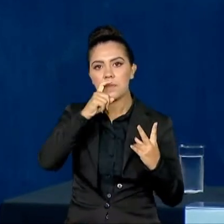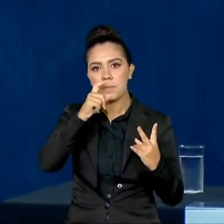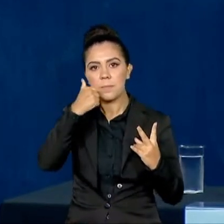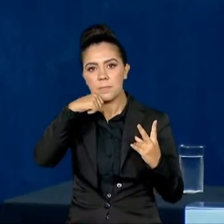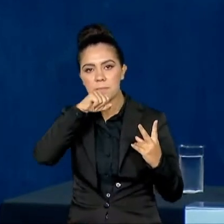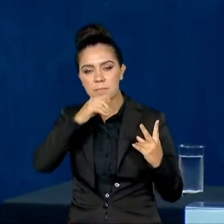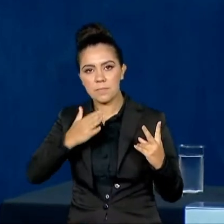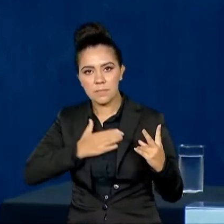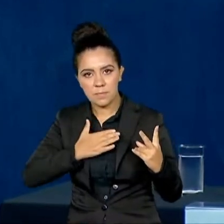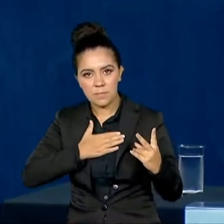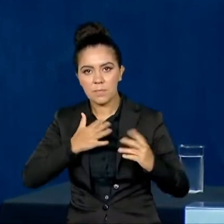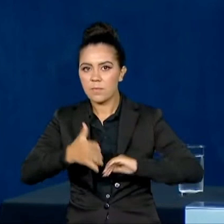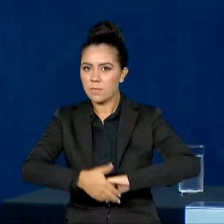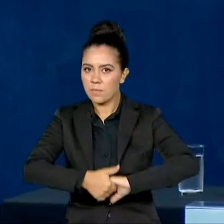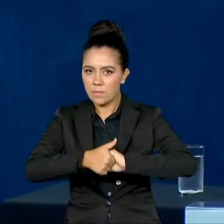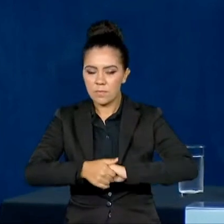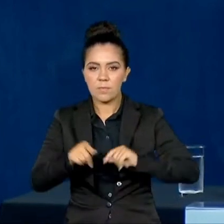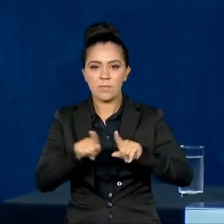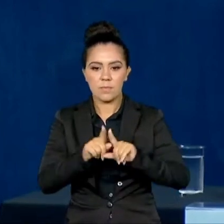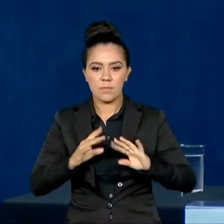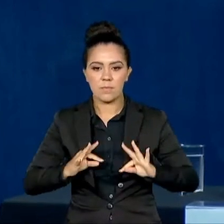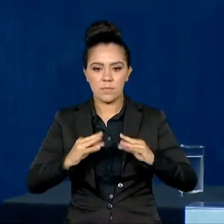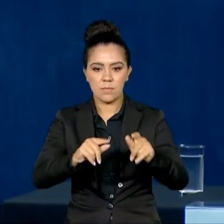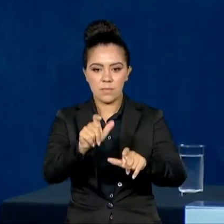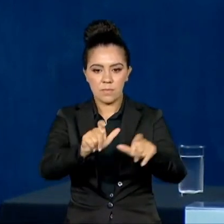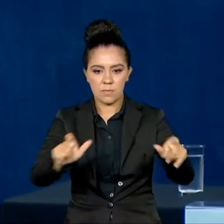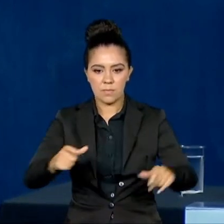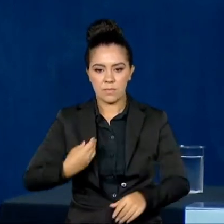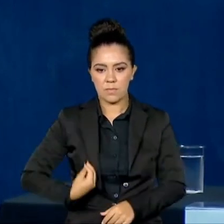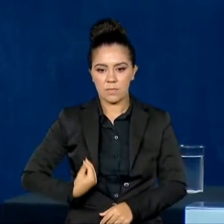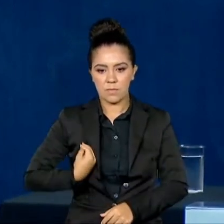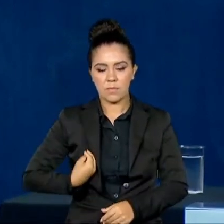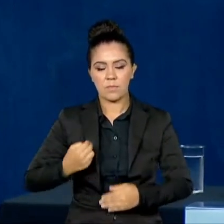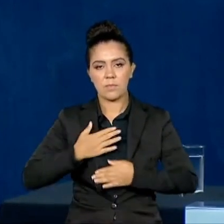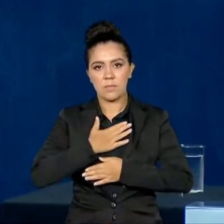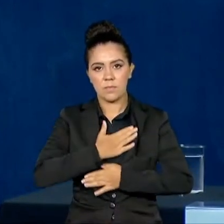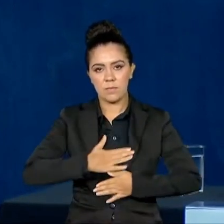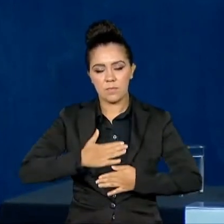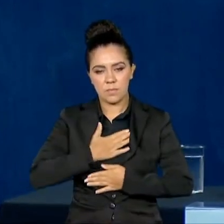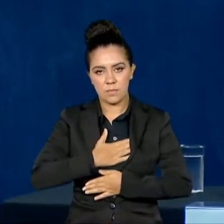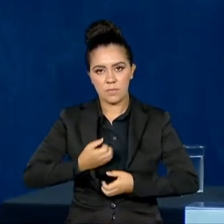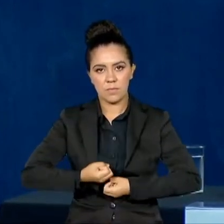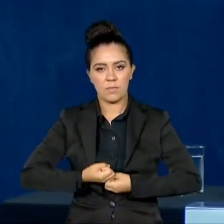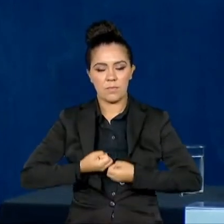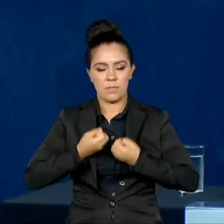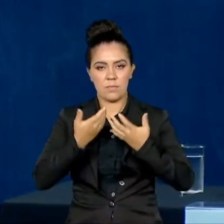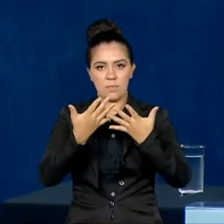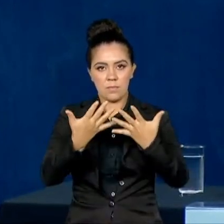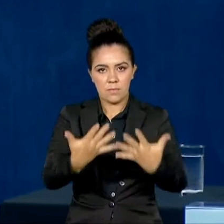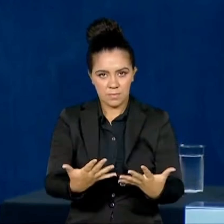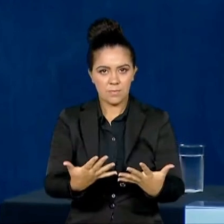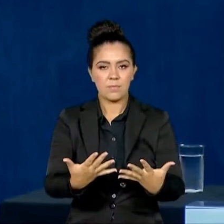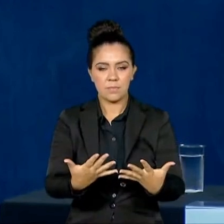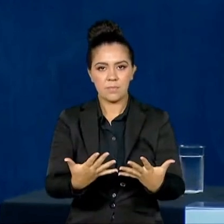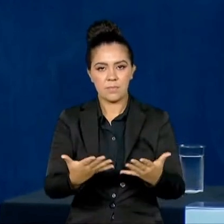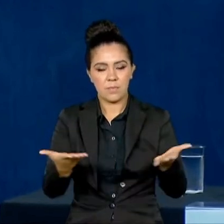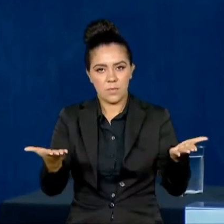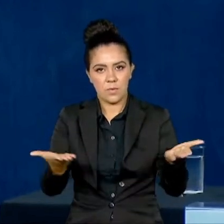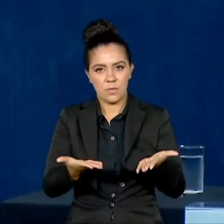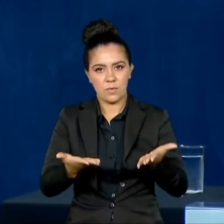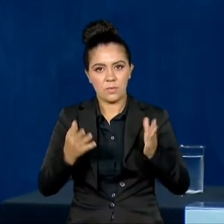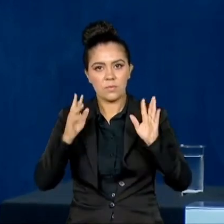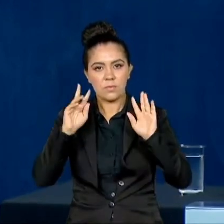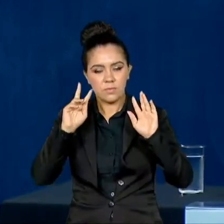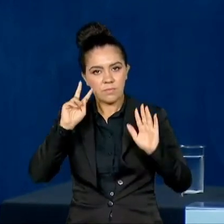cumprimento todos os presentes. Eu gostaria de expressar prontamente o meu reconhecimento ao